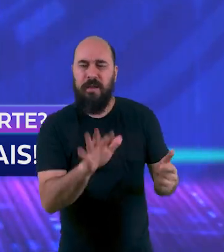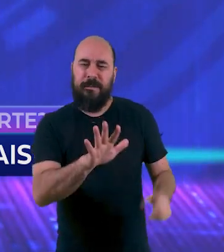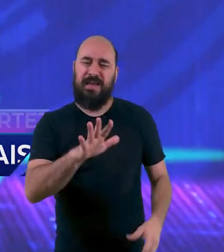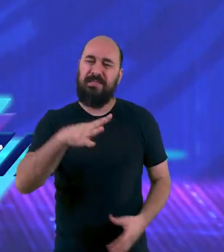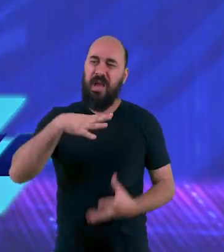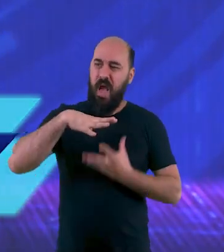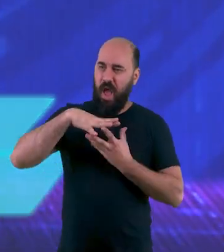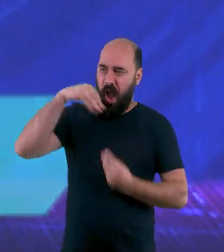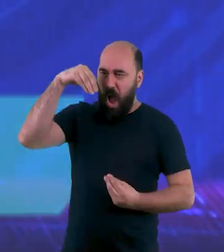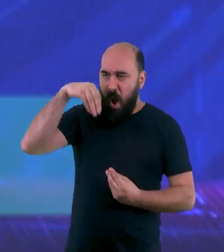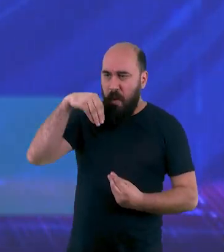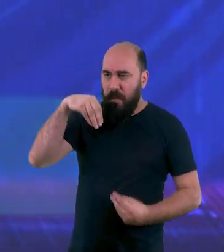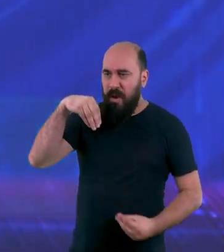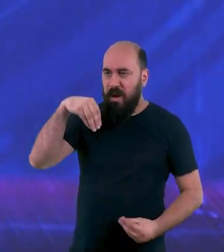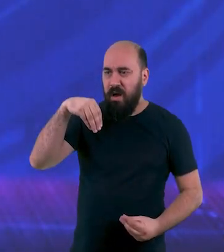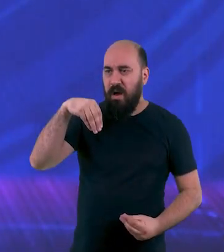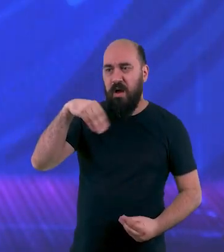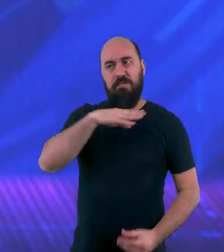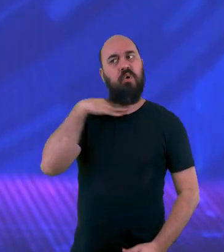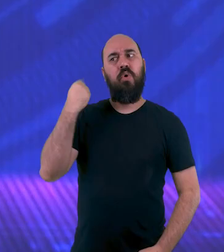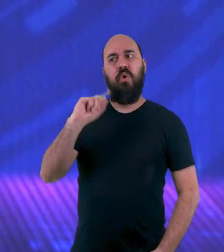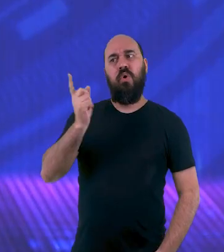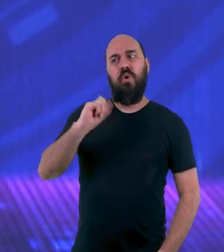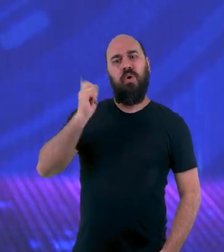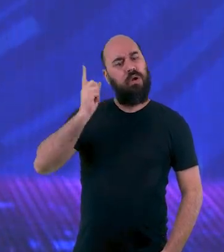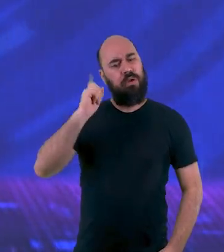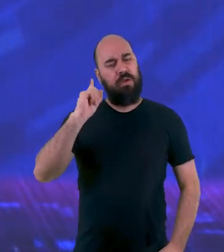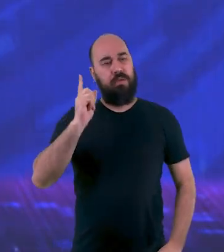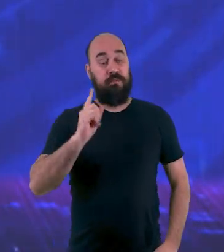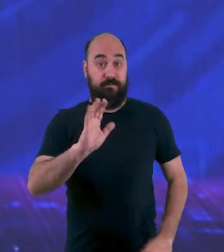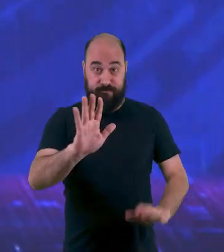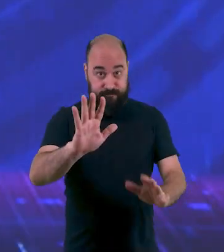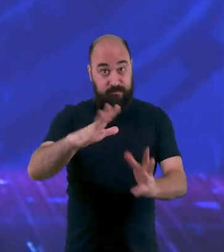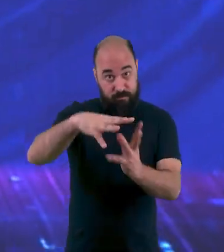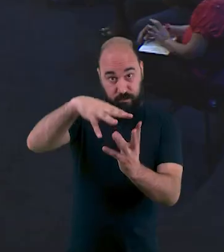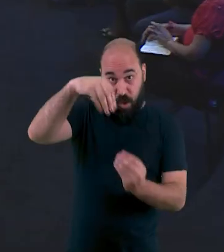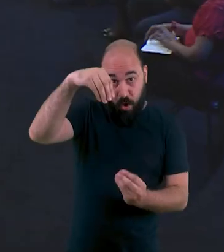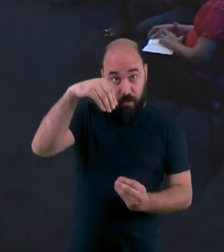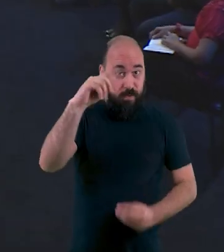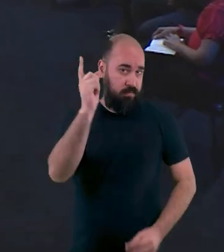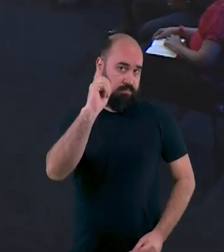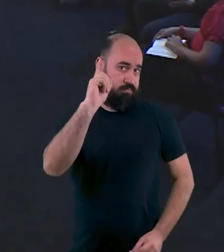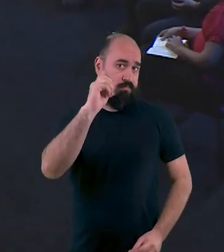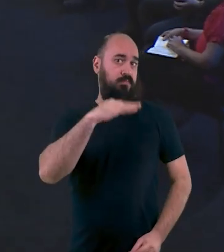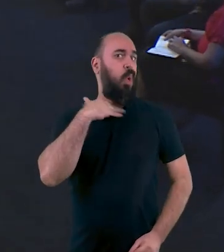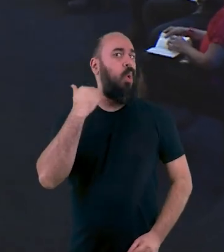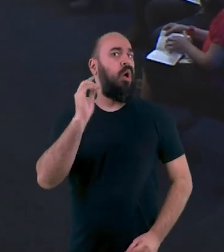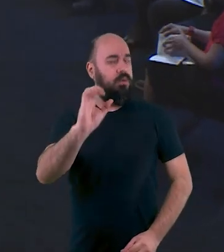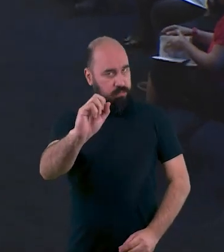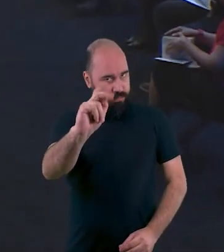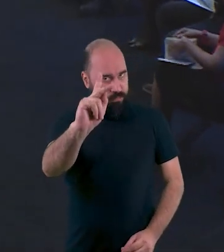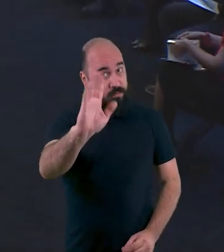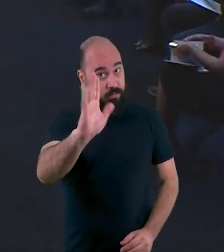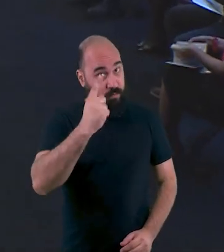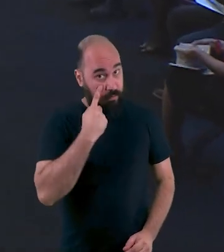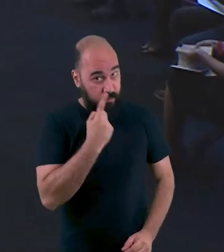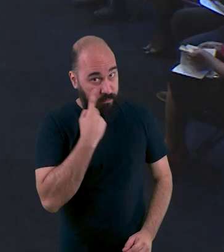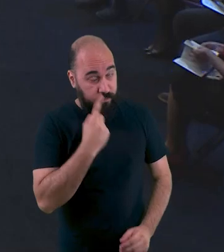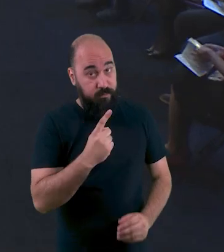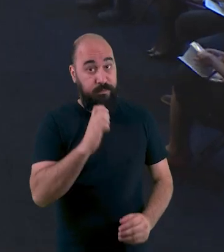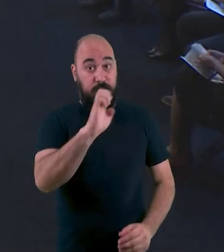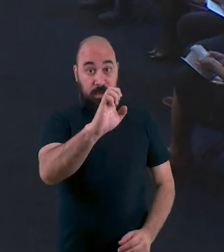mas a alma não morre. Veja o que a Bíblia diz. Vamos ao livro de Ezequiel, no